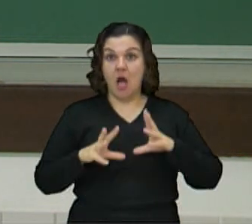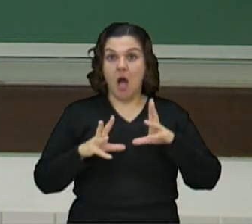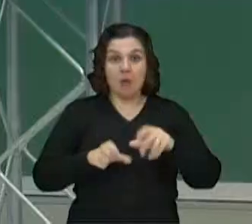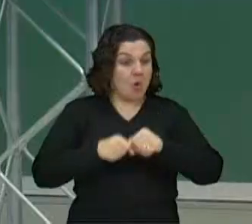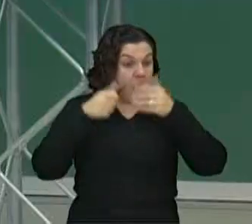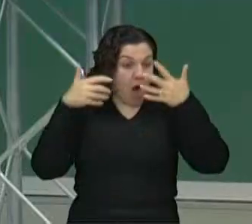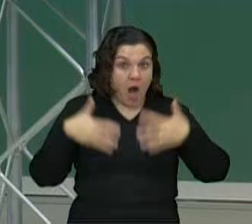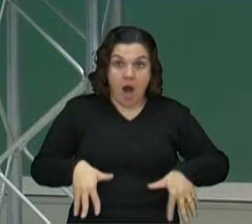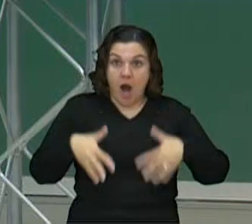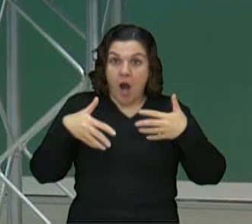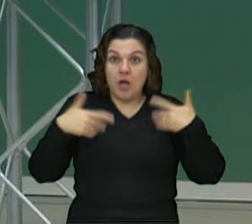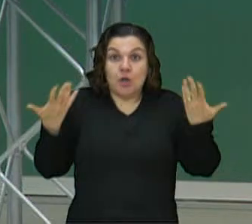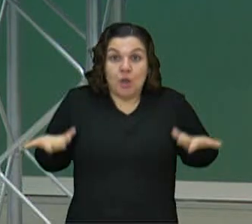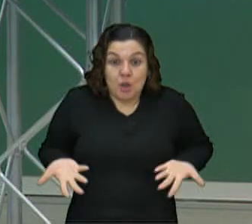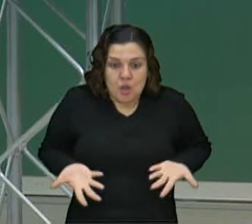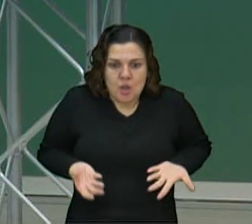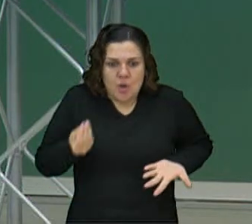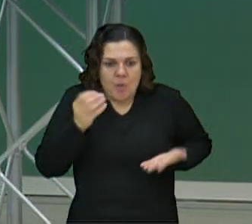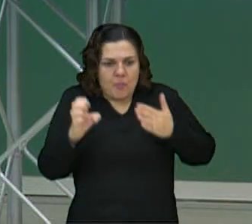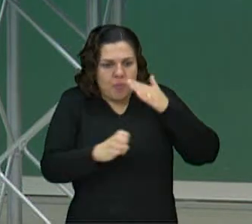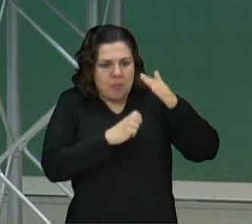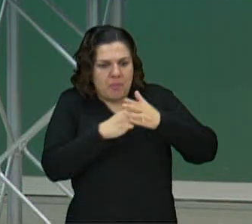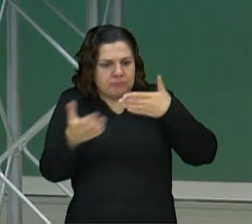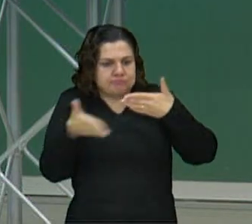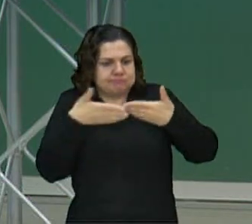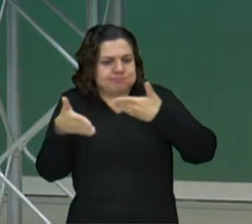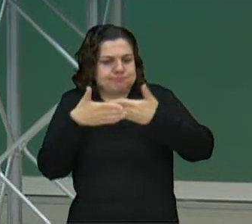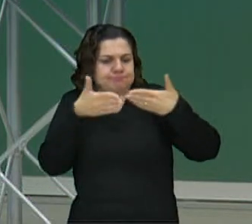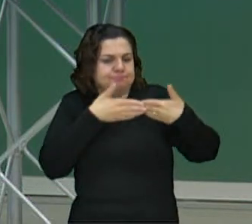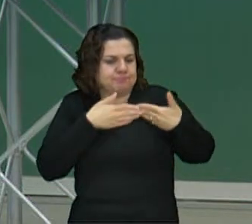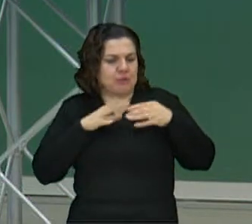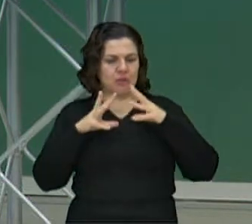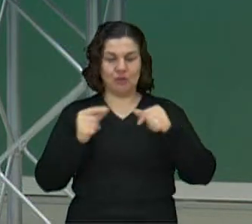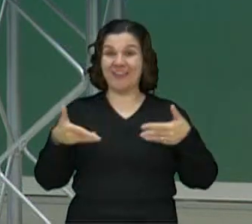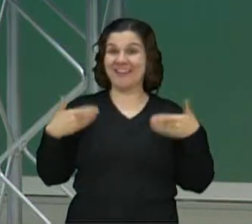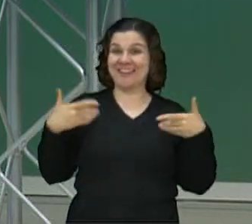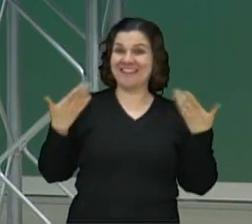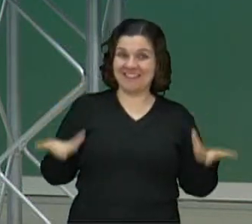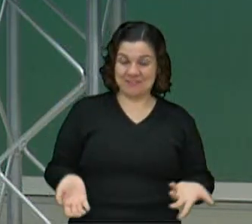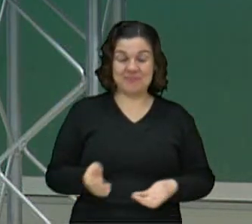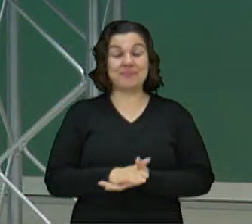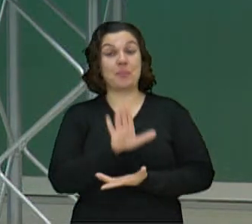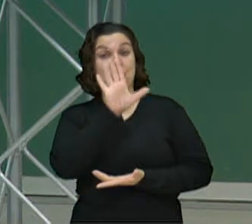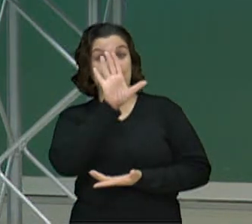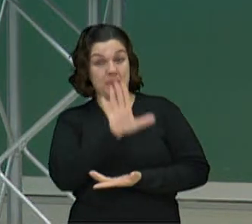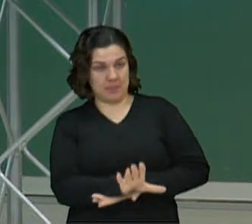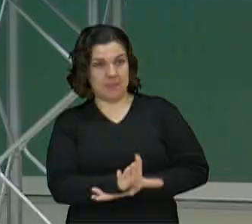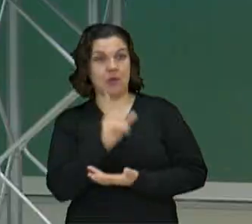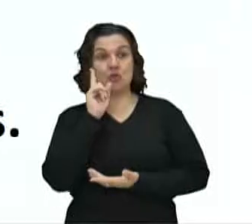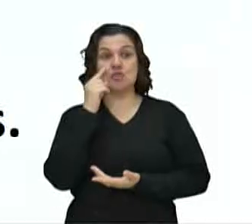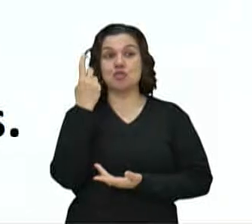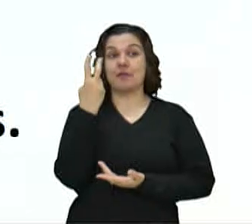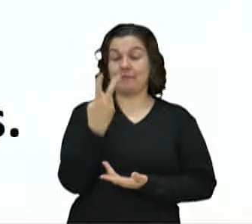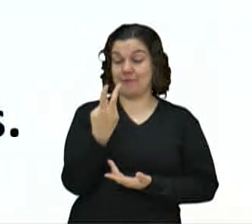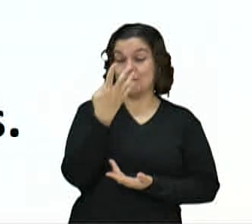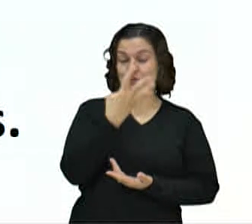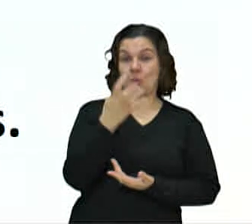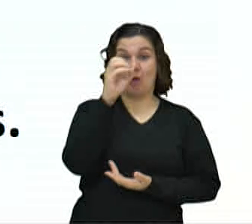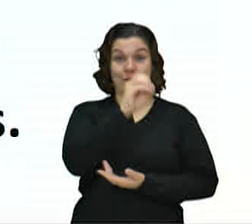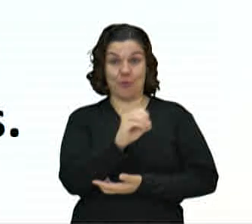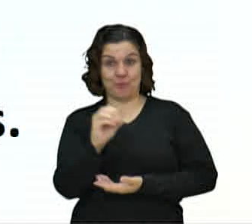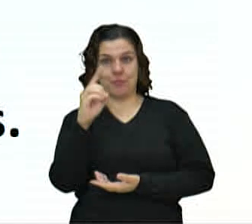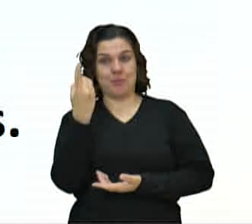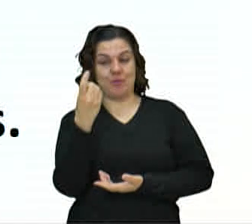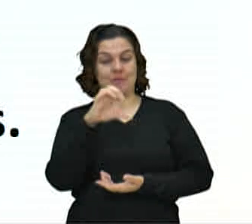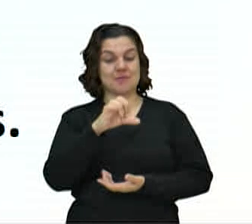os investidores. Como assim empresas estão falindo se todos estamos felizes? Então, no dia 24 de outubro